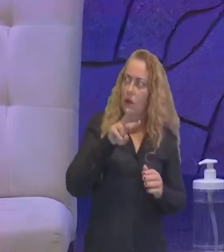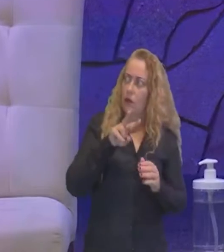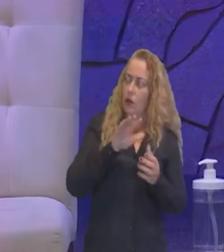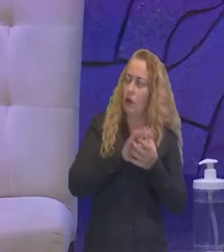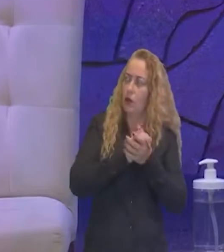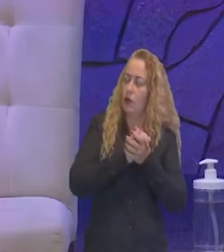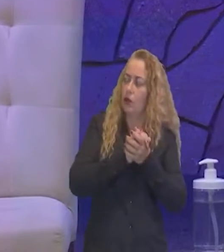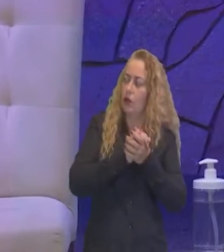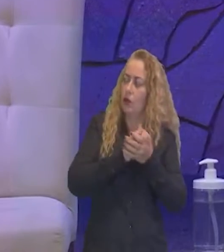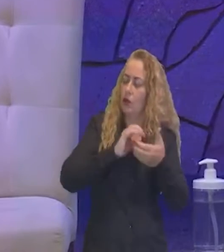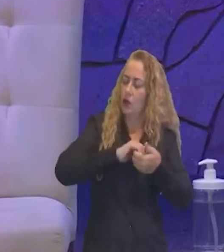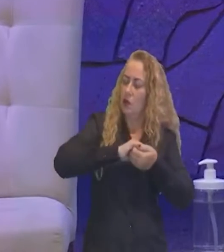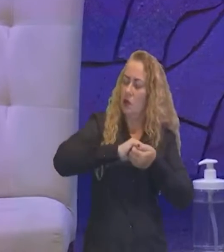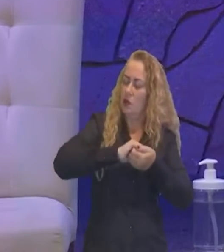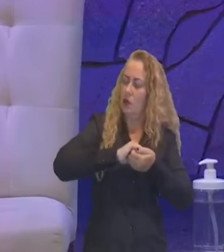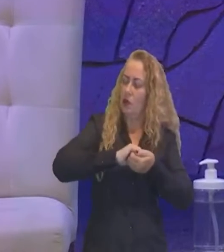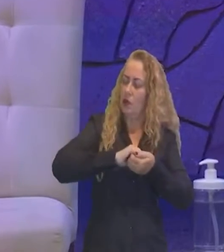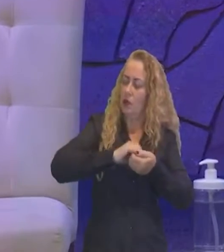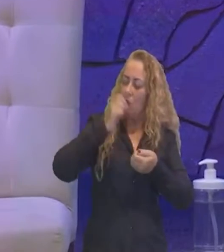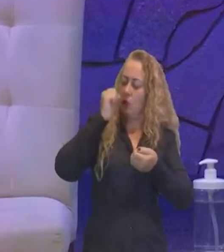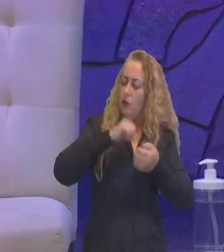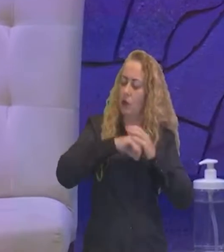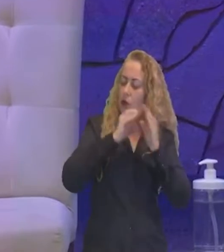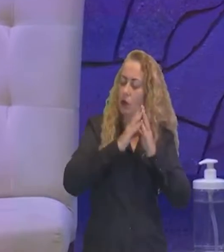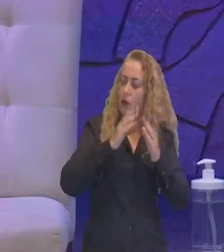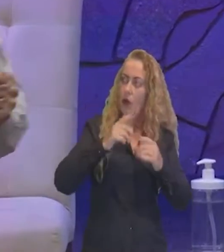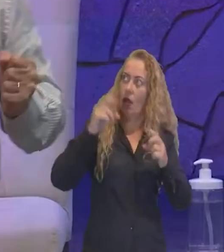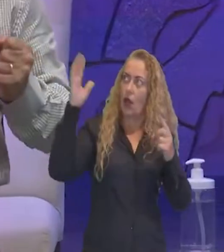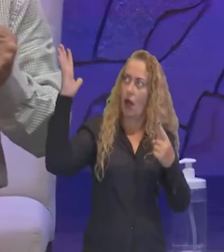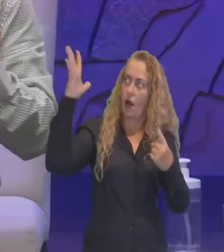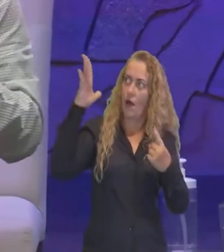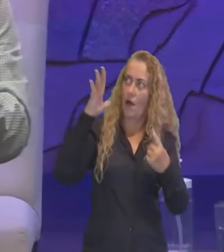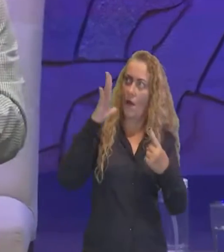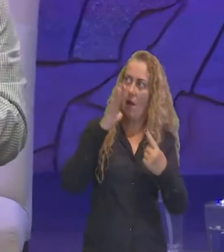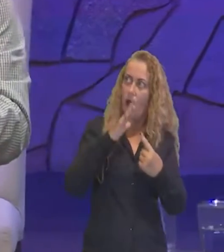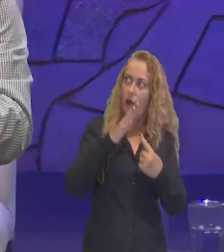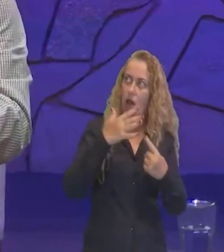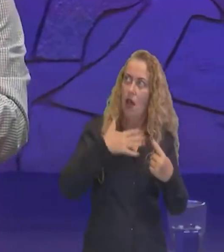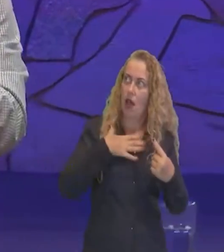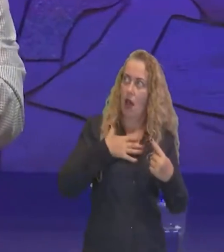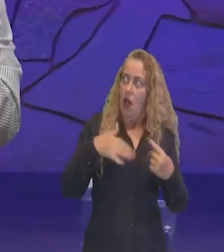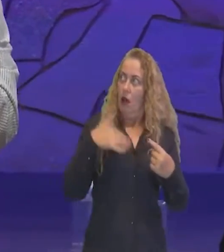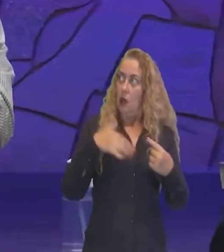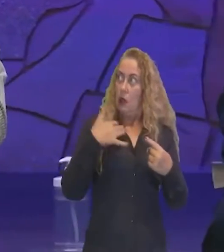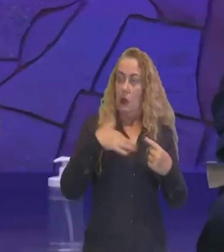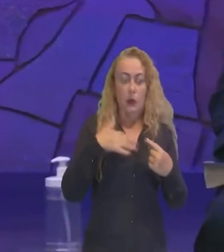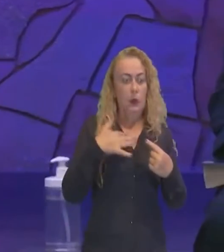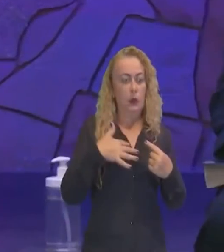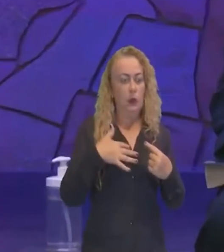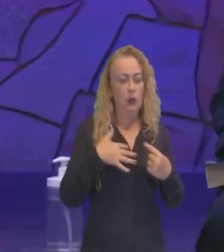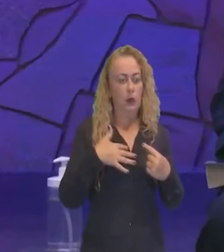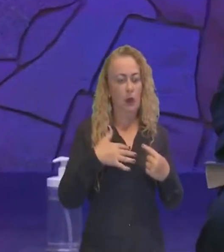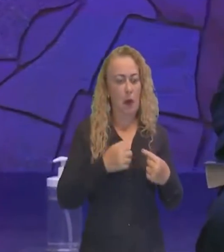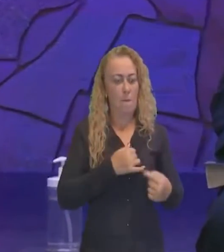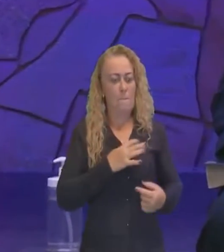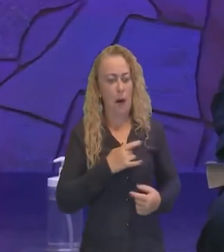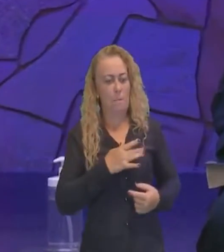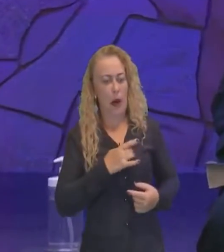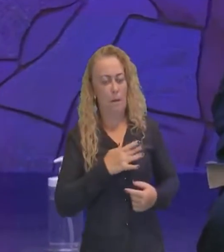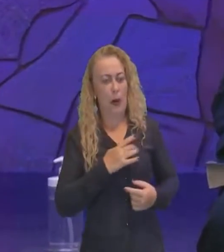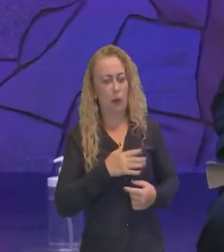É como se ela estivesse vendo um anjo e um Deus. E ela disse: pastor, eu estava apavorada. Eu sou cardíaca. Eu